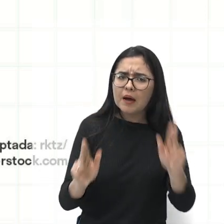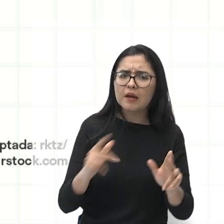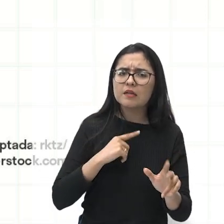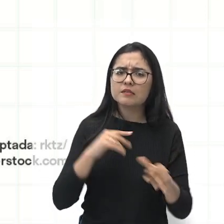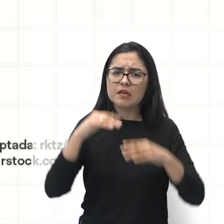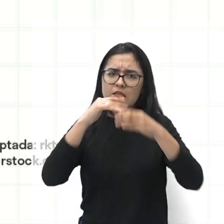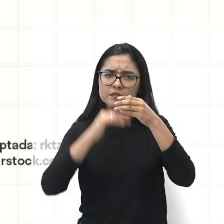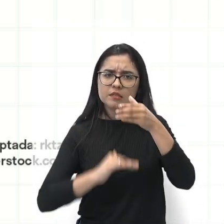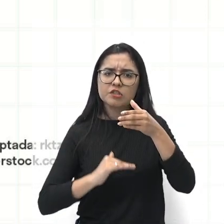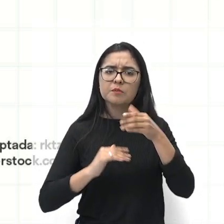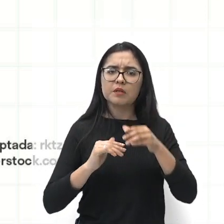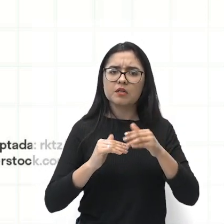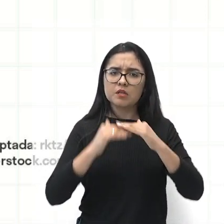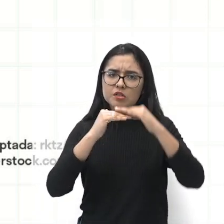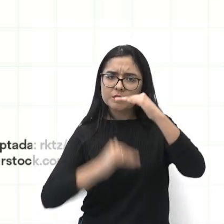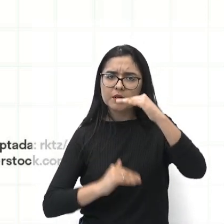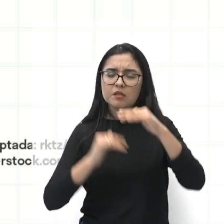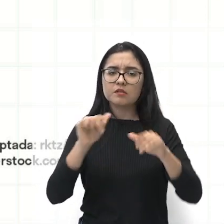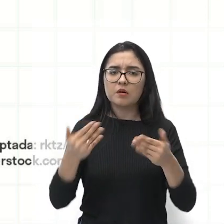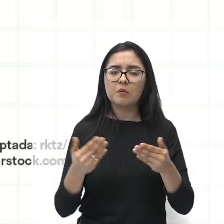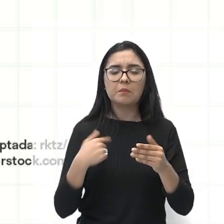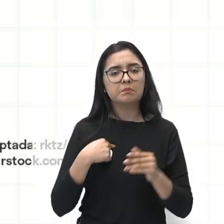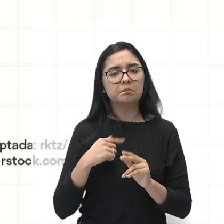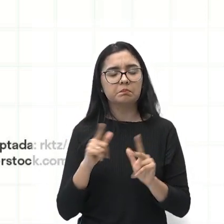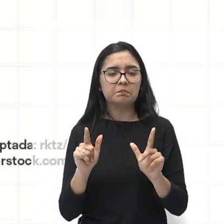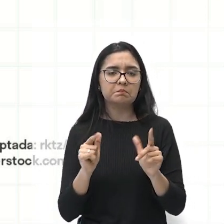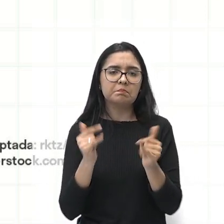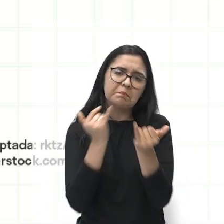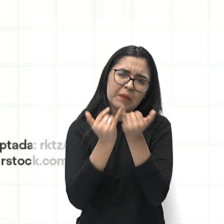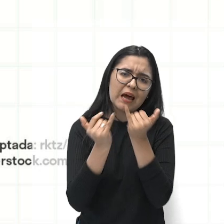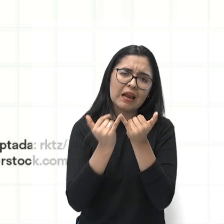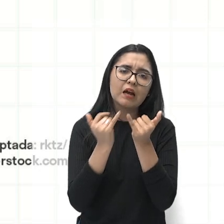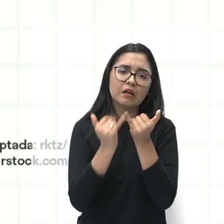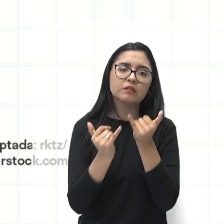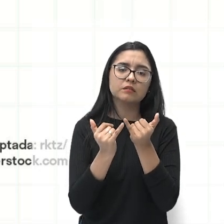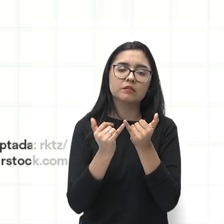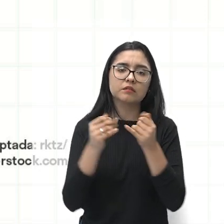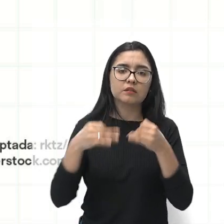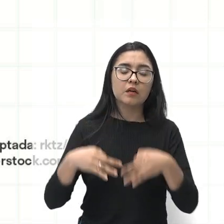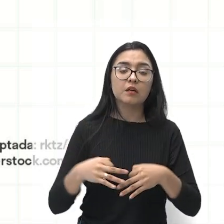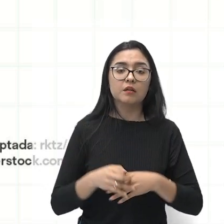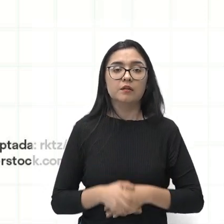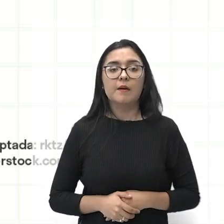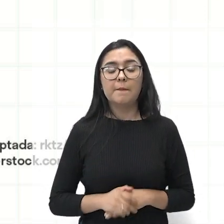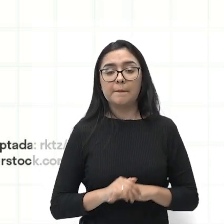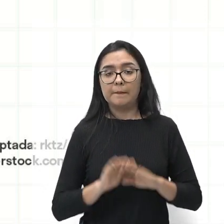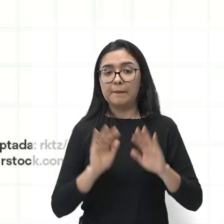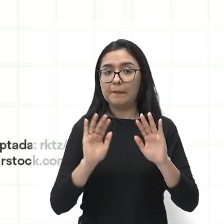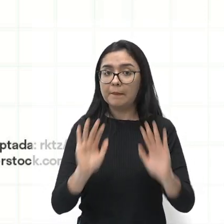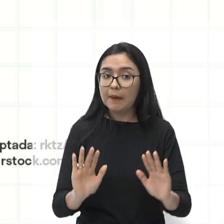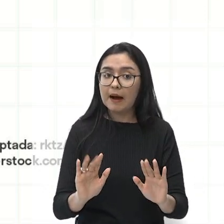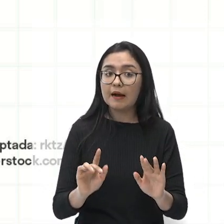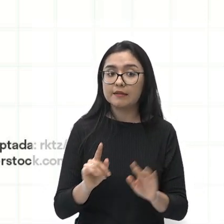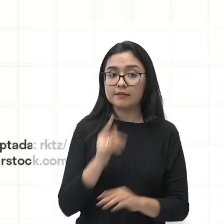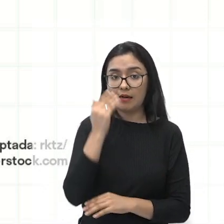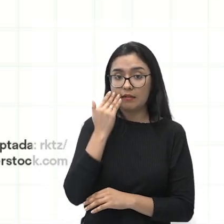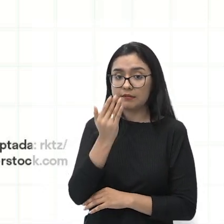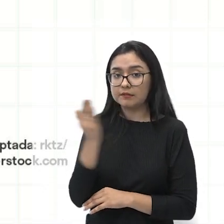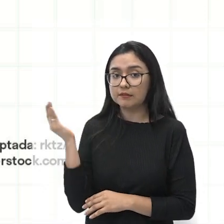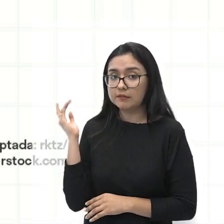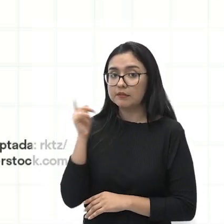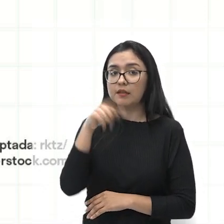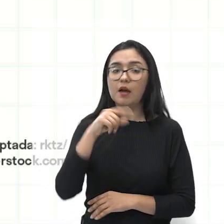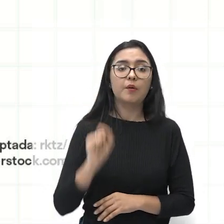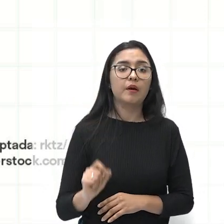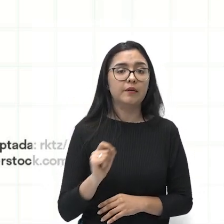sedimentação? Sim, são dois processos bastante parecidos, certo? Só que na decantação